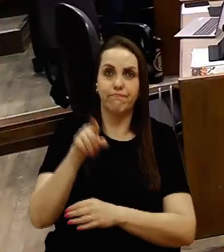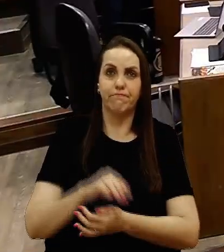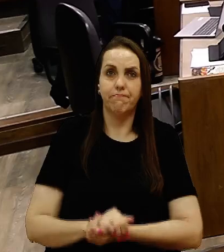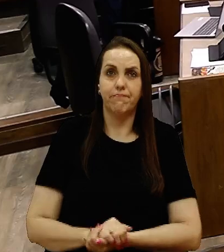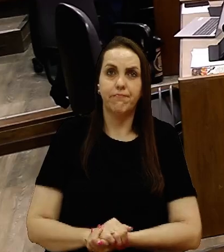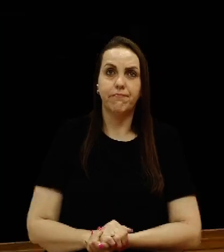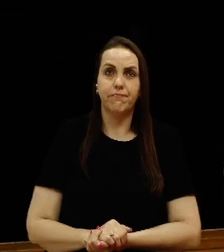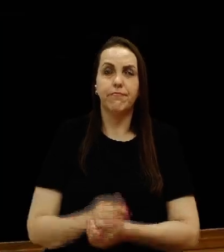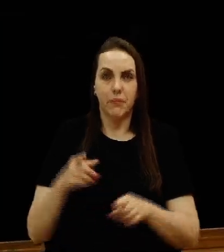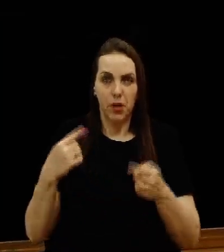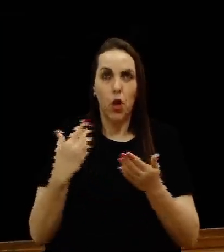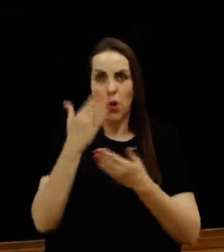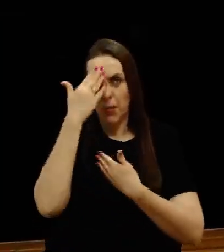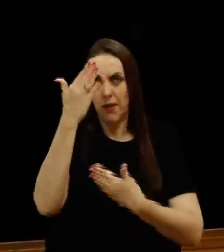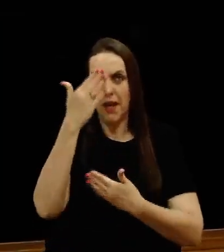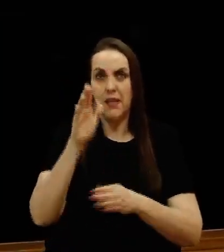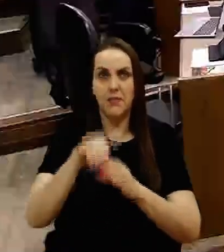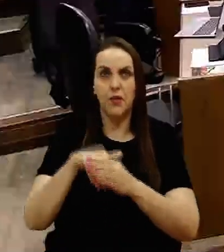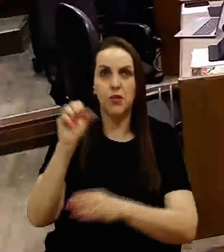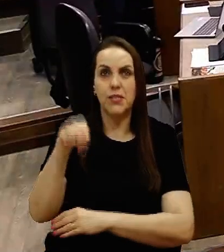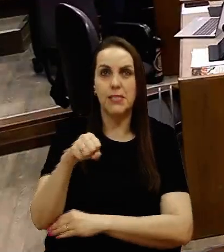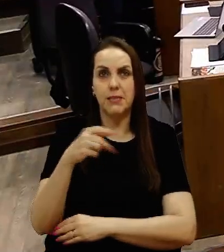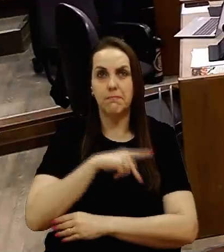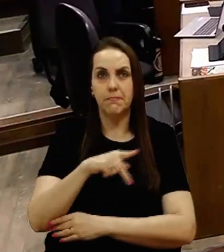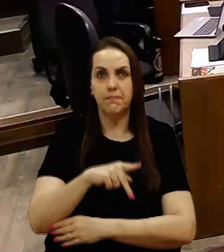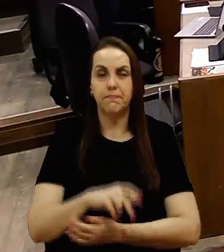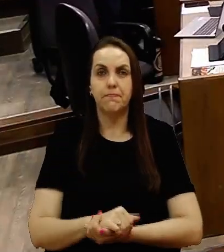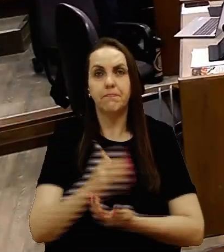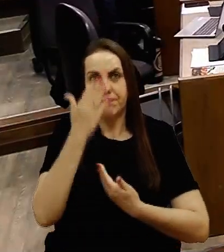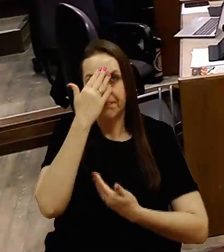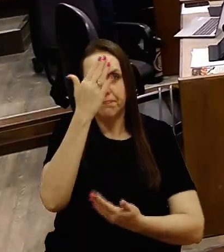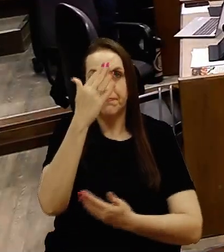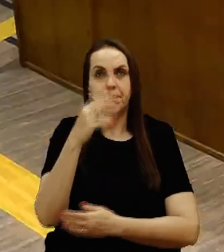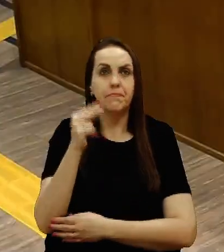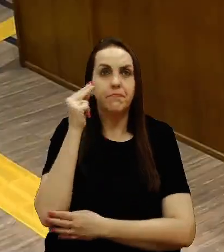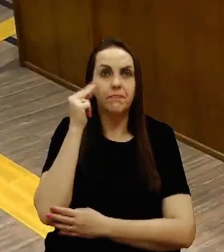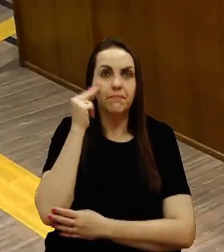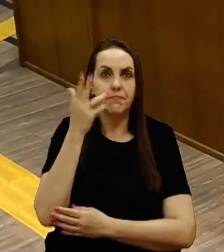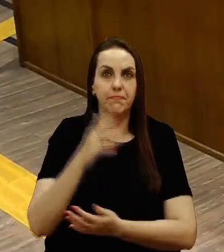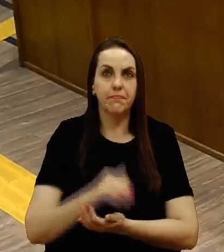sim, presidente. Obrigado, vereador Cláudio Libardi. Encerrada a discussão.